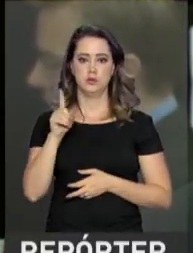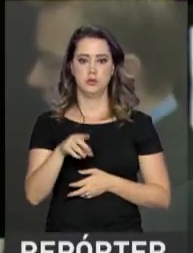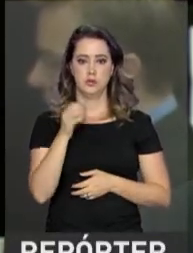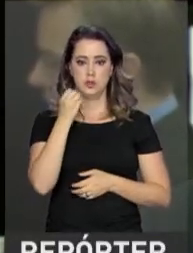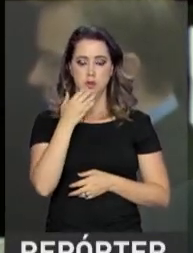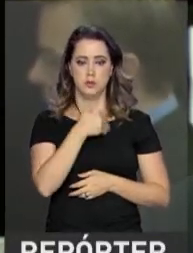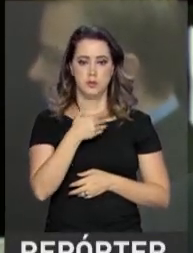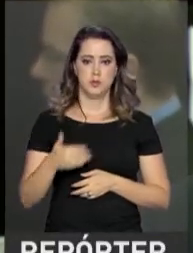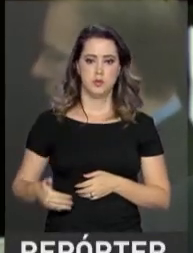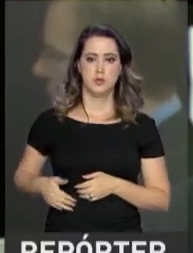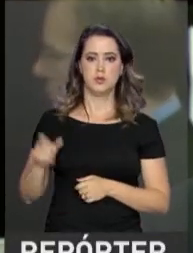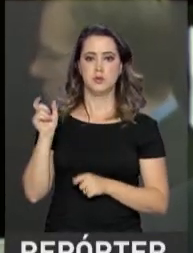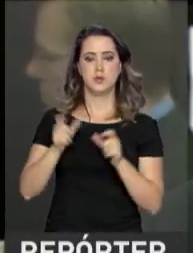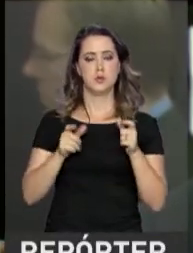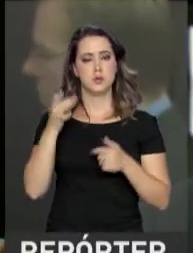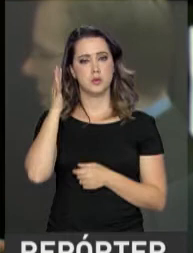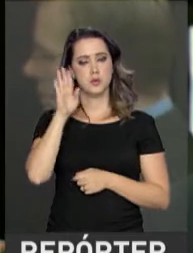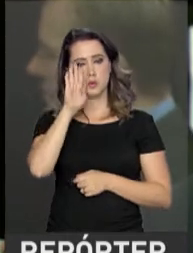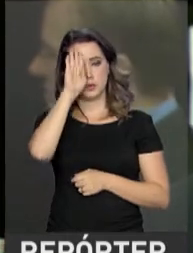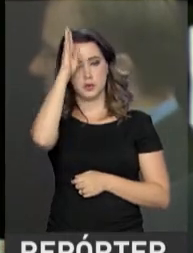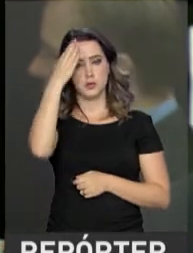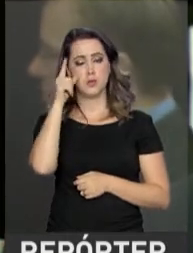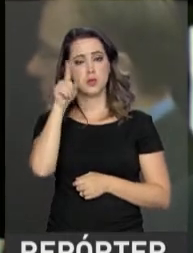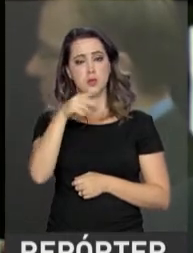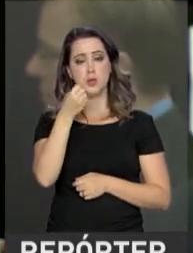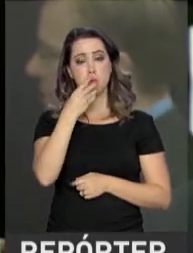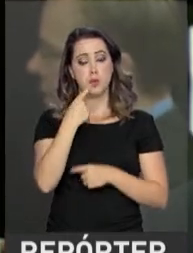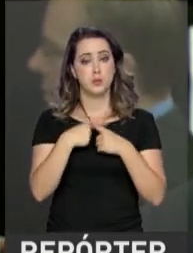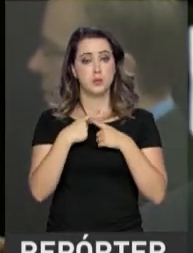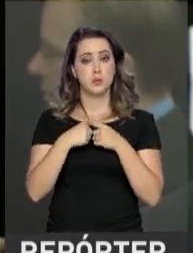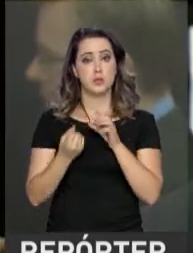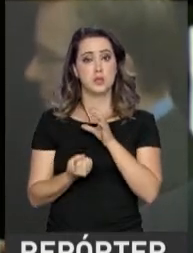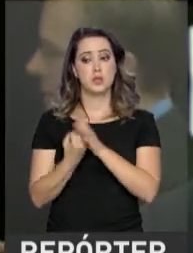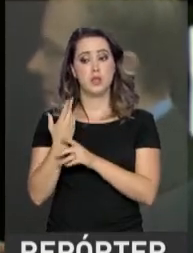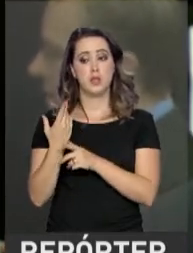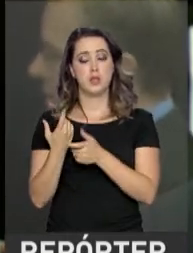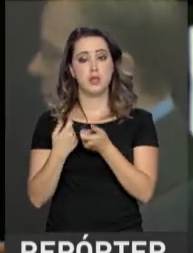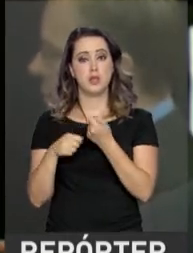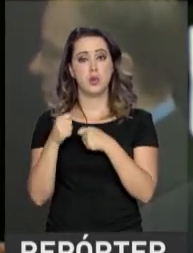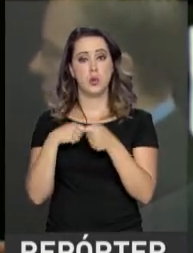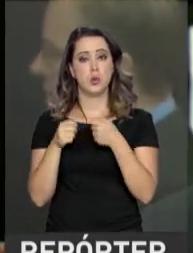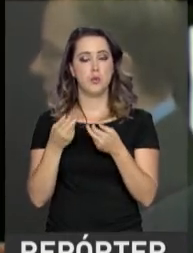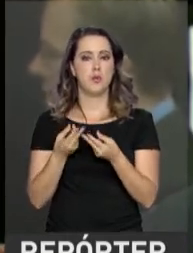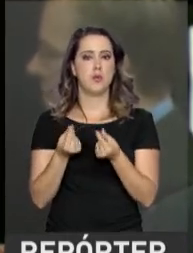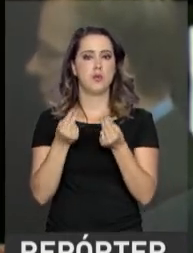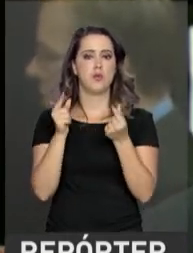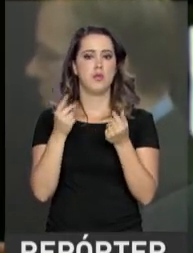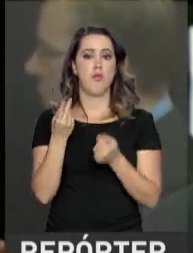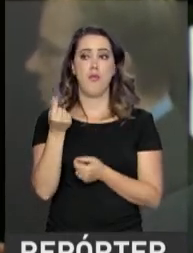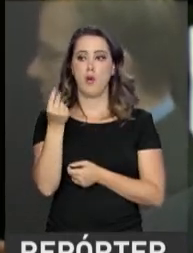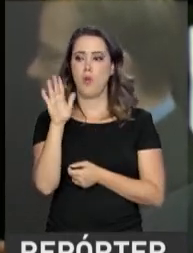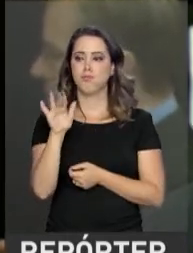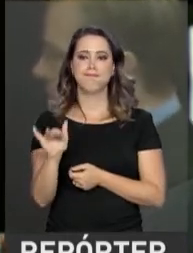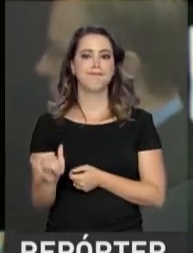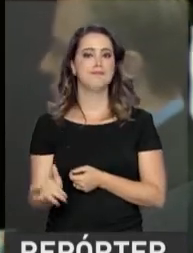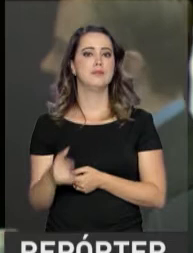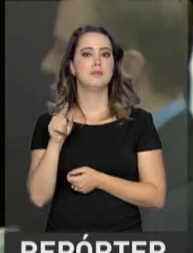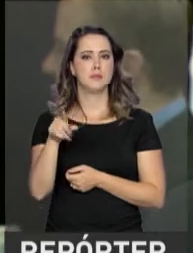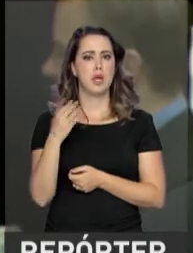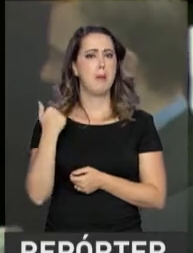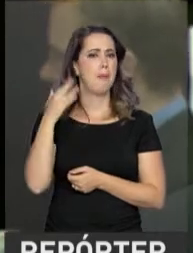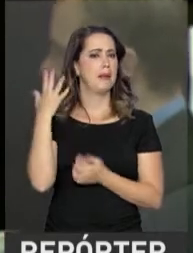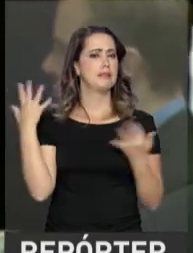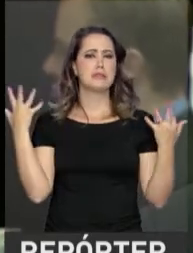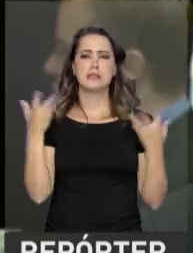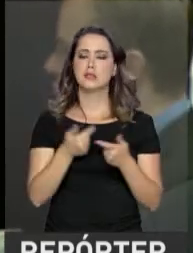e para o cidadão principalmente é bom porque gera um gasto mais eficiente serviço custa mais barato e ele é mais